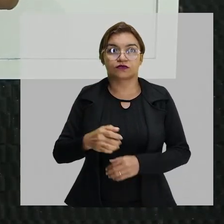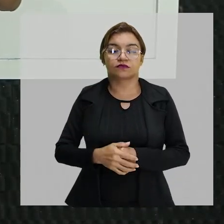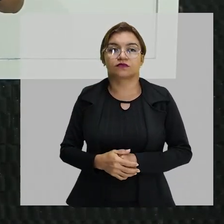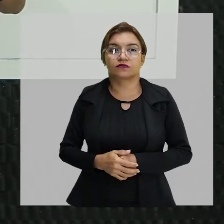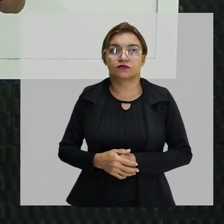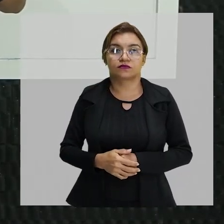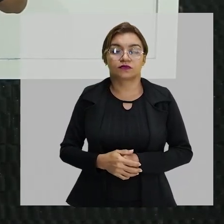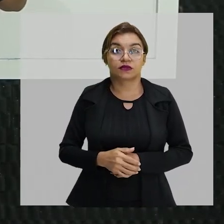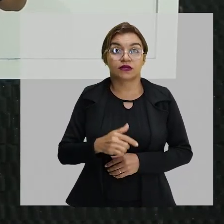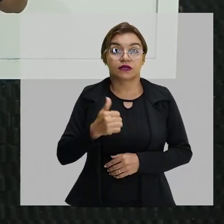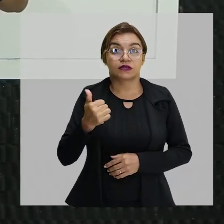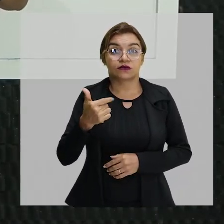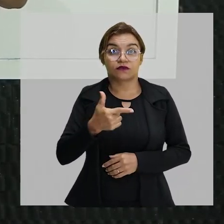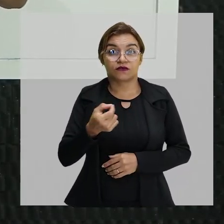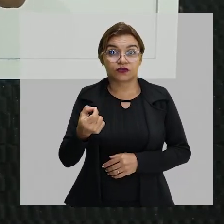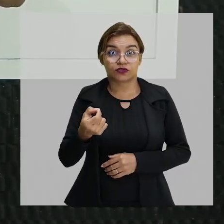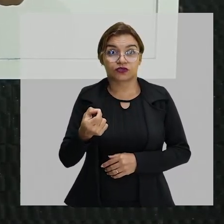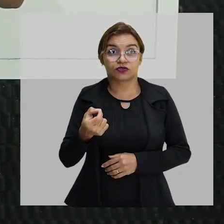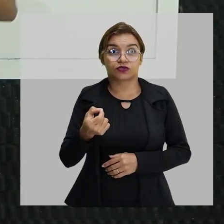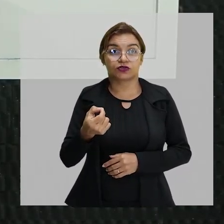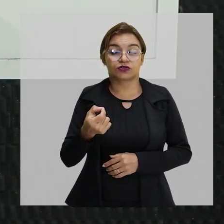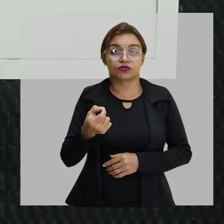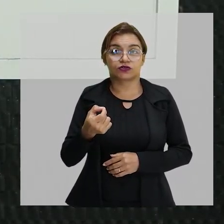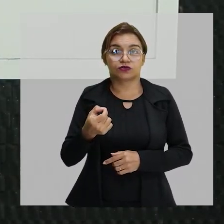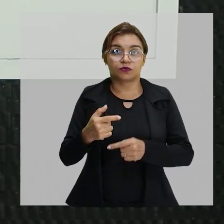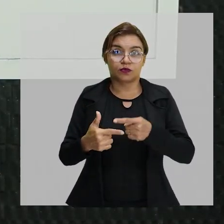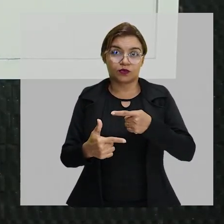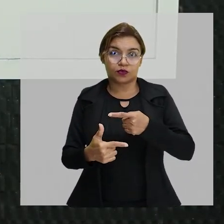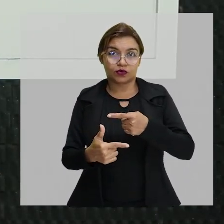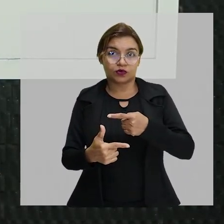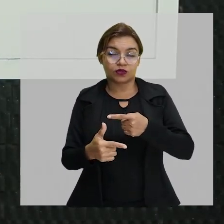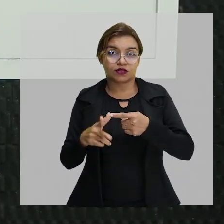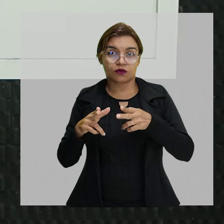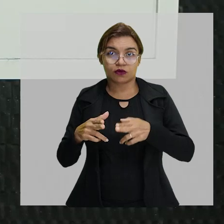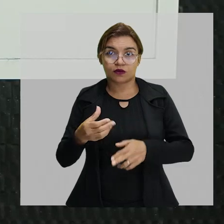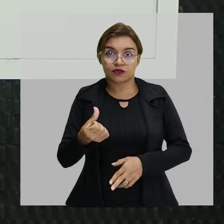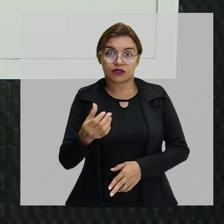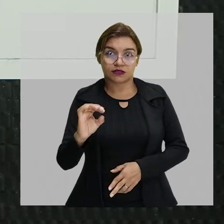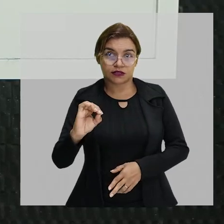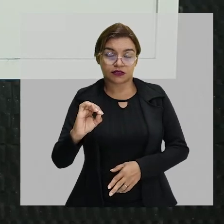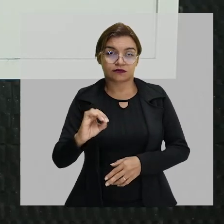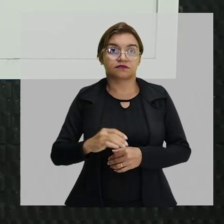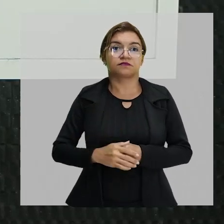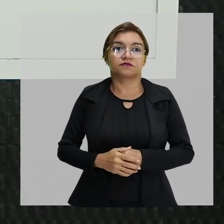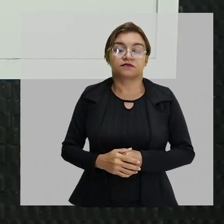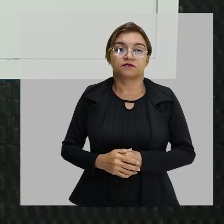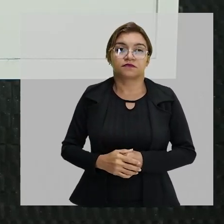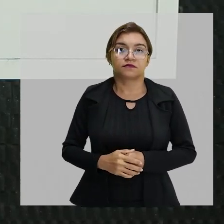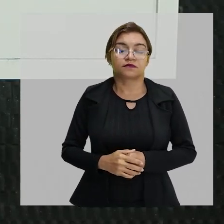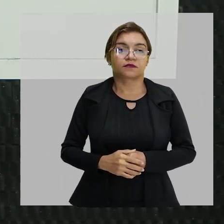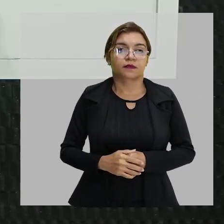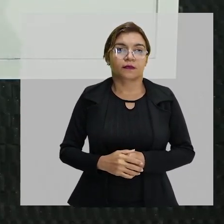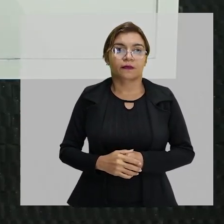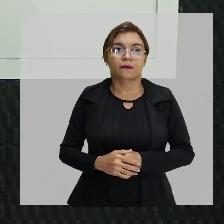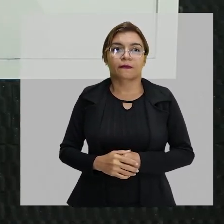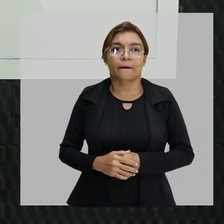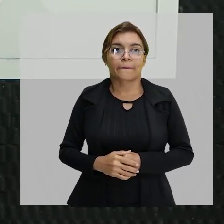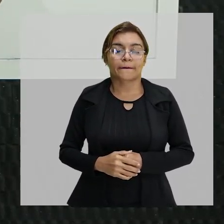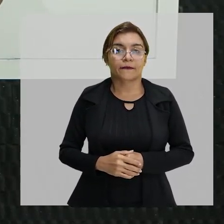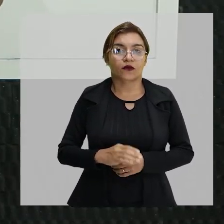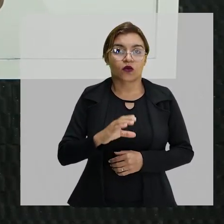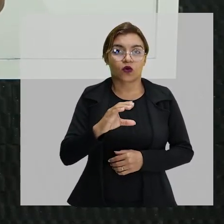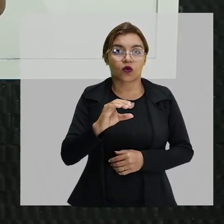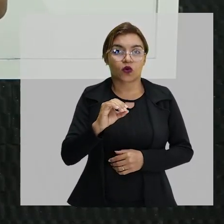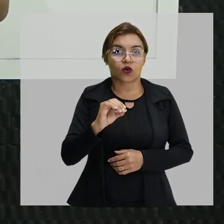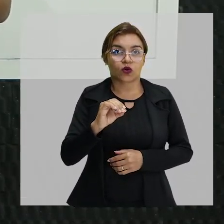60 graus. Acontece, galera, que o cosseno de 160 graus, esse sim, é um